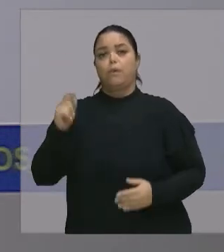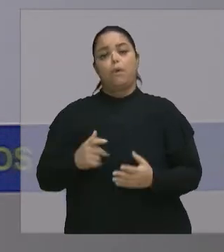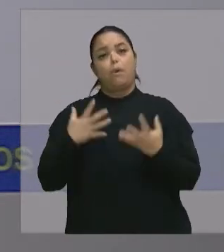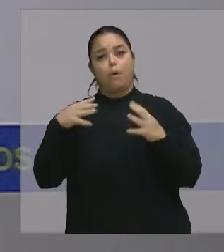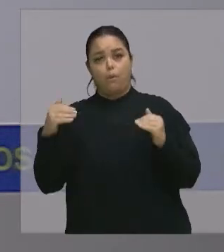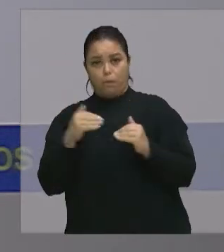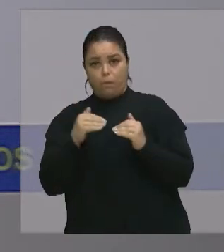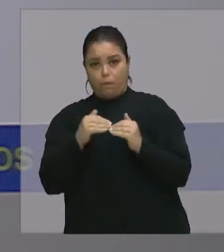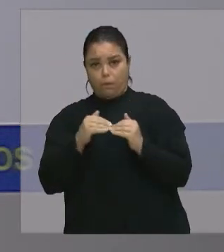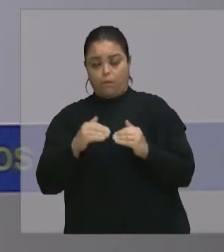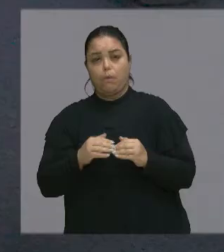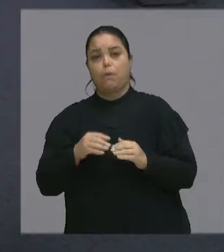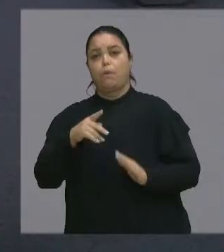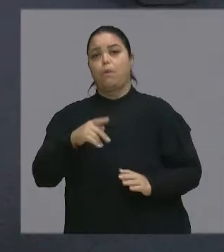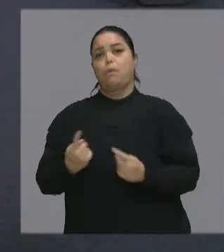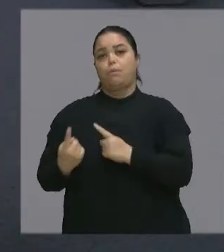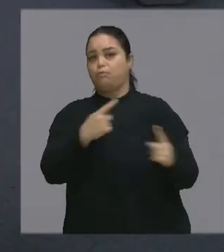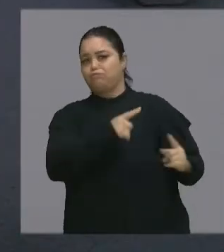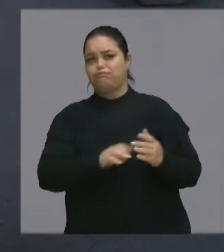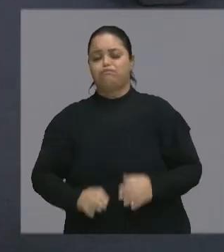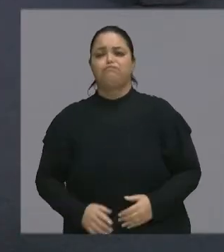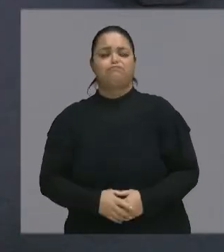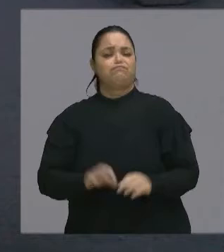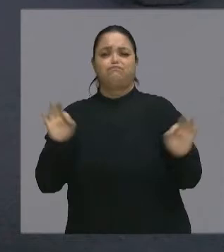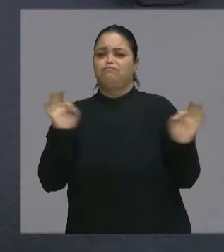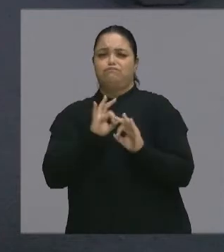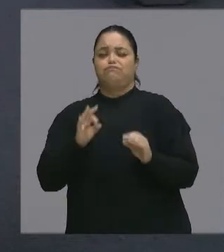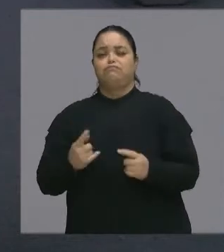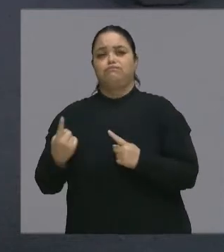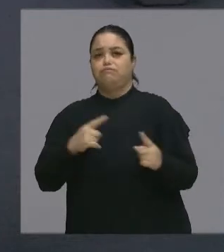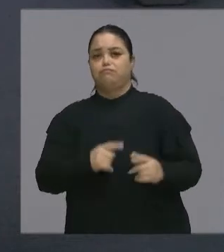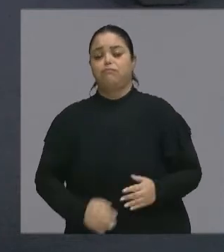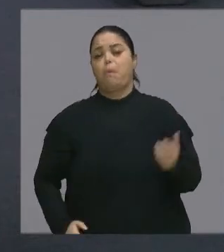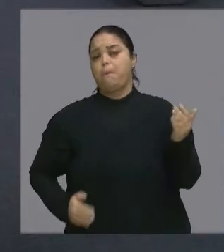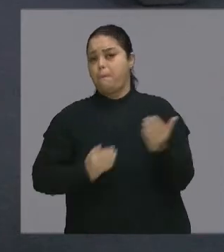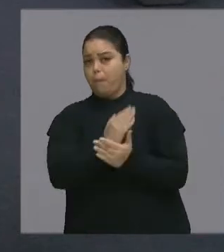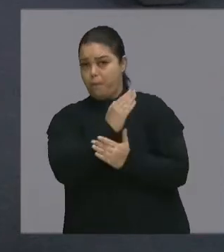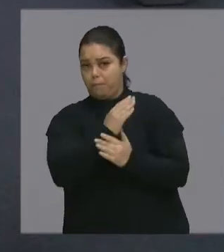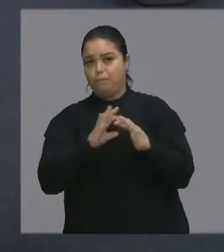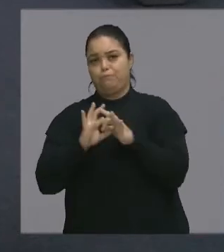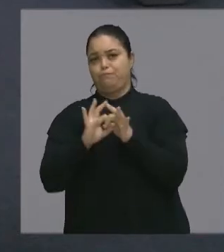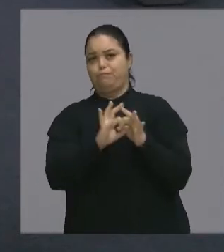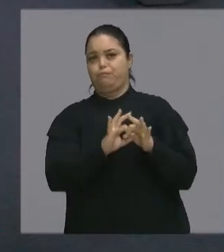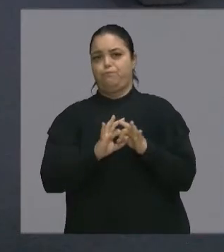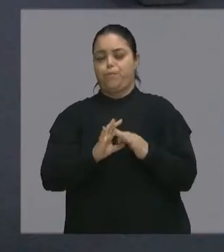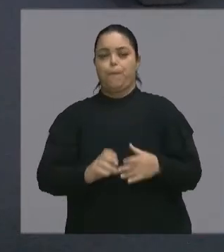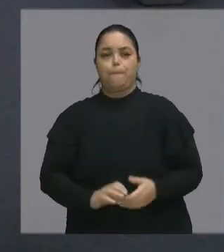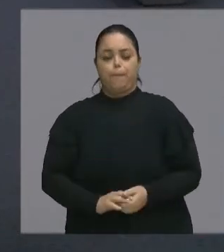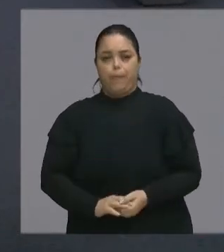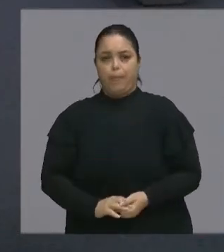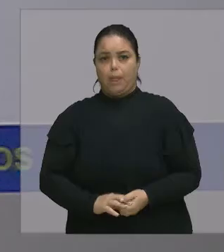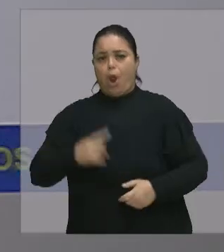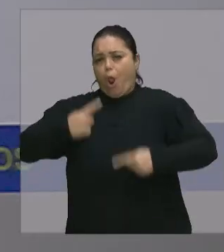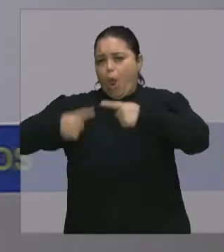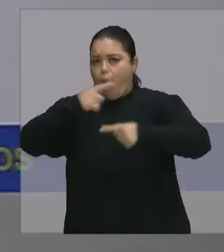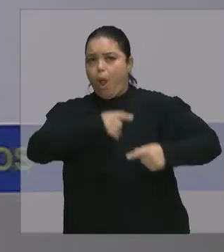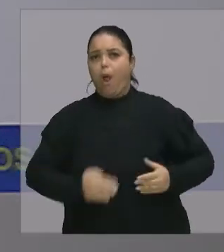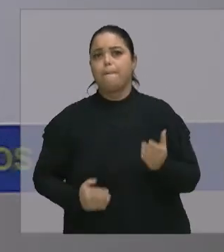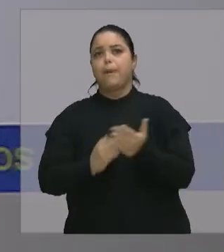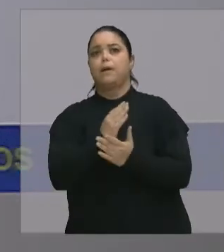Os contrários que se manifestem. Nenhuma manifestação contrária. Projeto aprovado por unanimidade. Em discussão, o